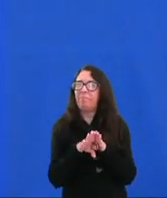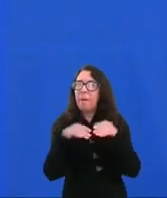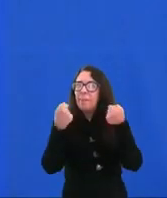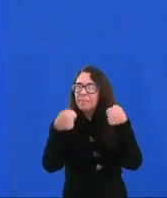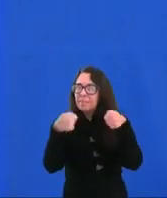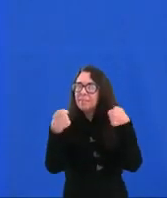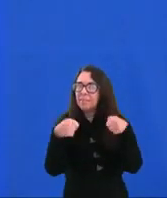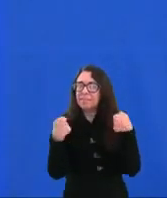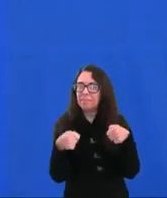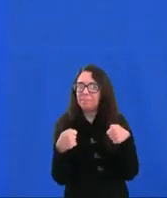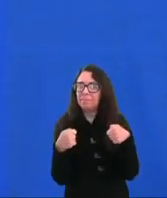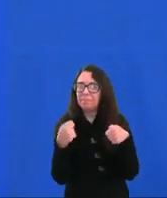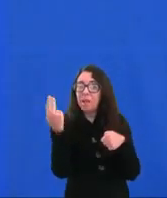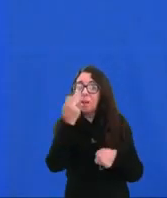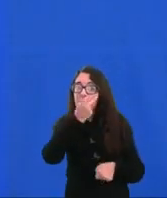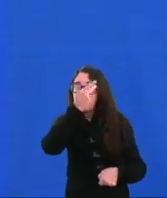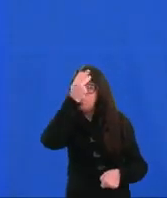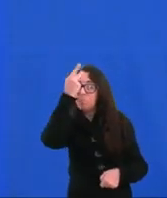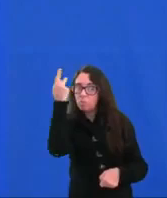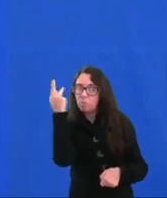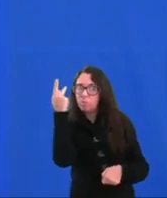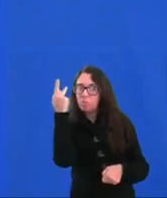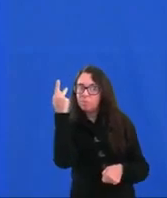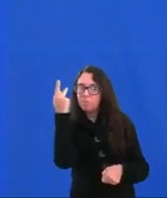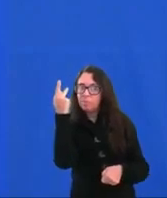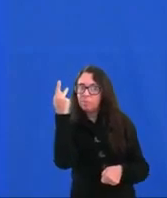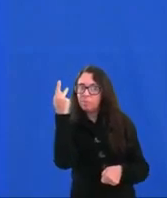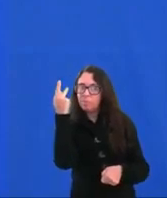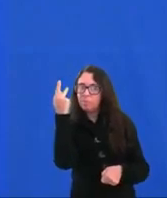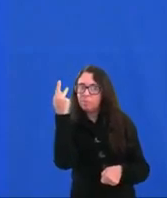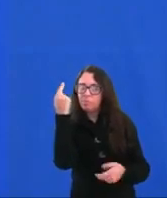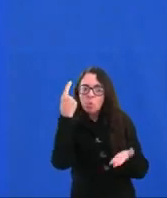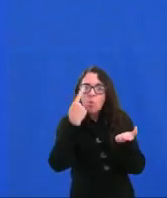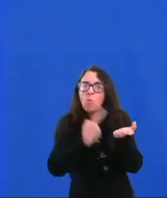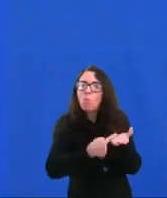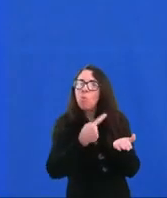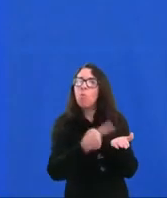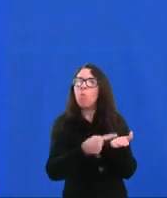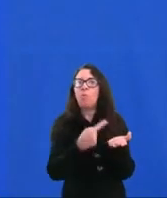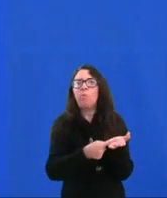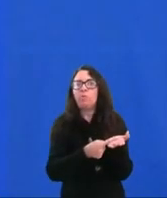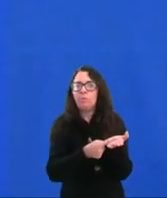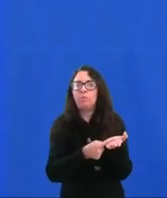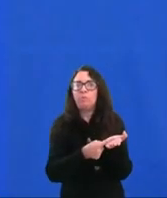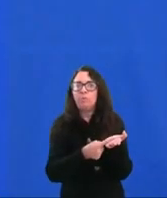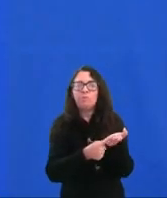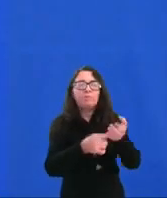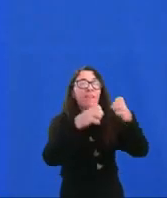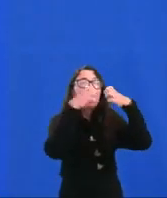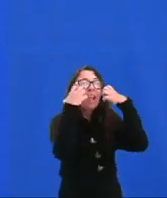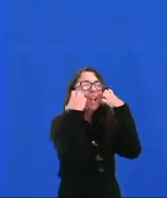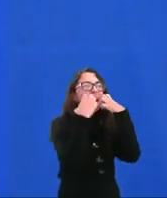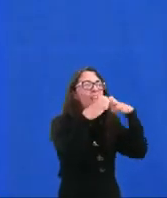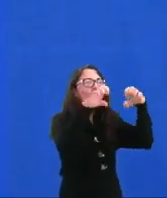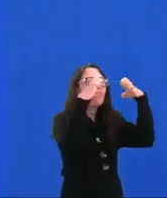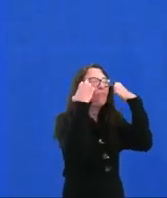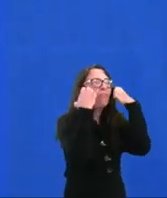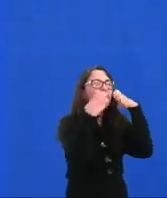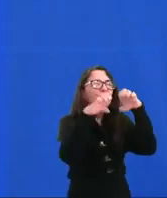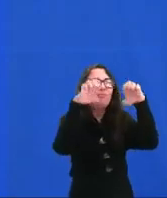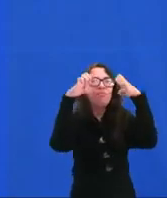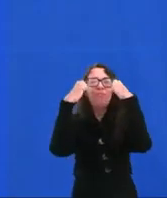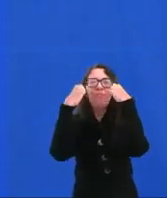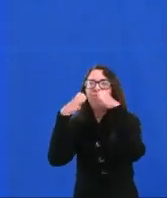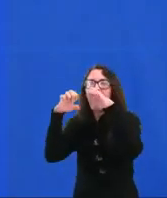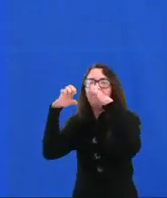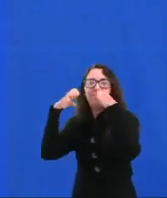em Deus. A 5b, a igreja deve estabelecer algo atingíveis e seus membros devem